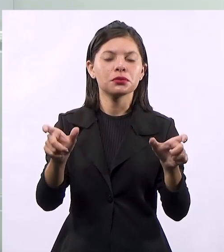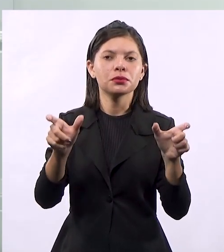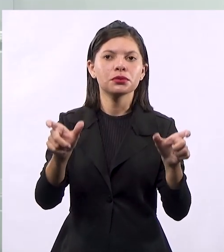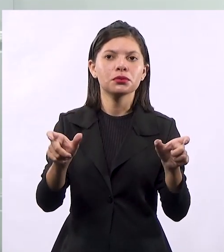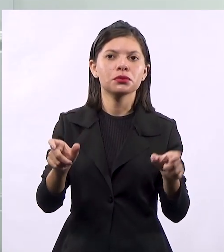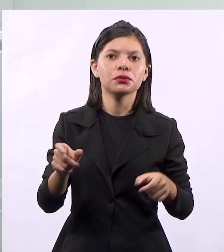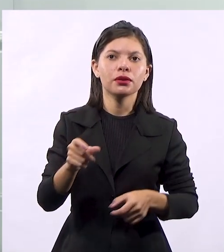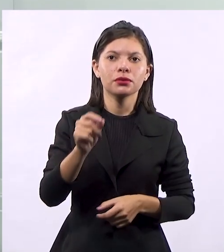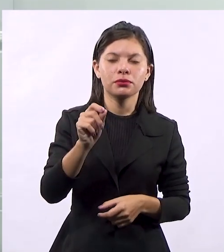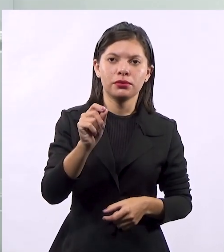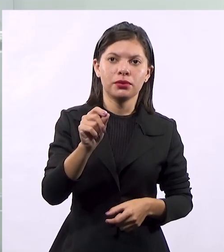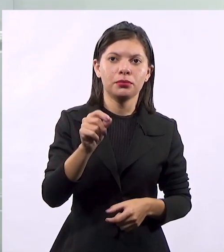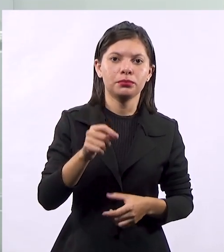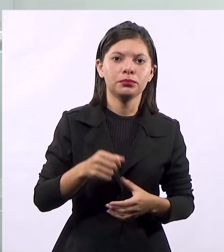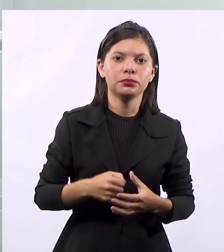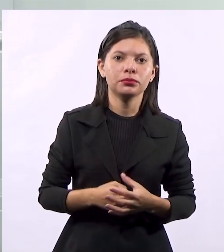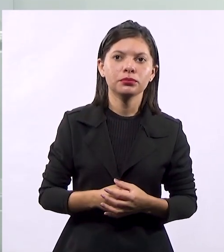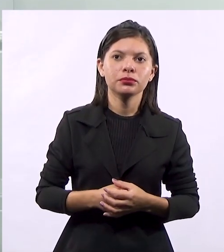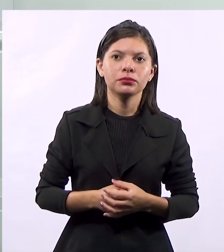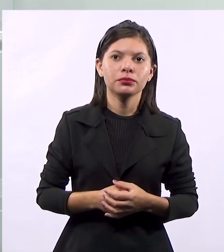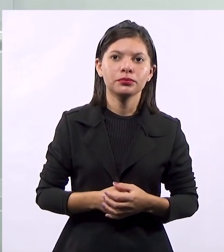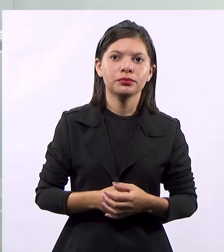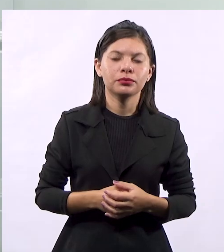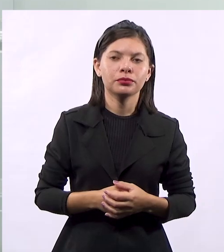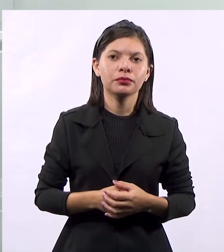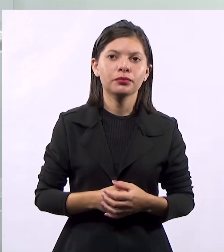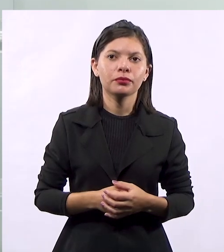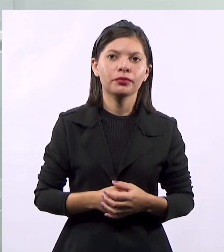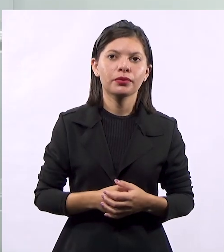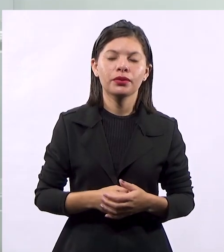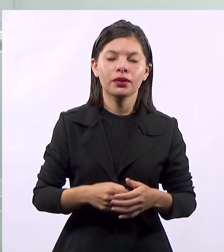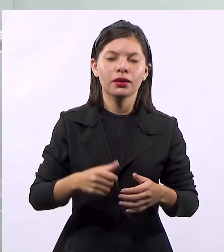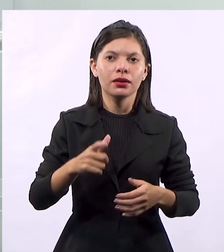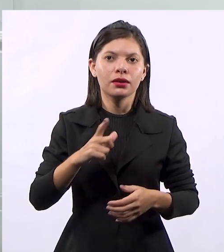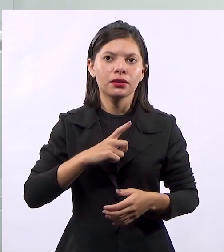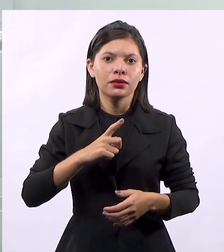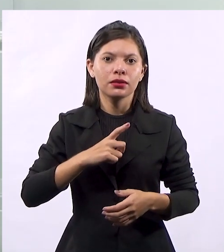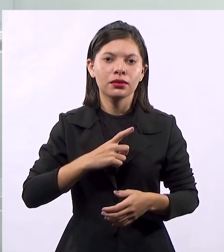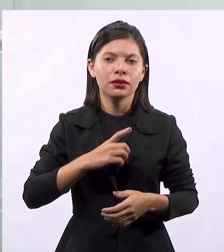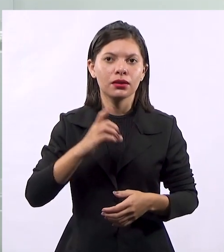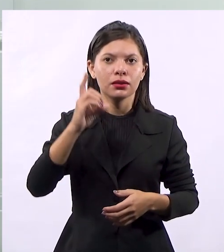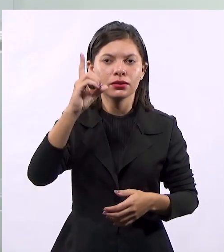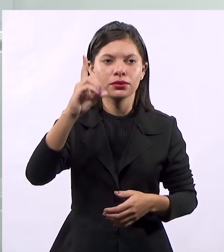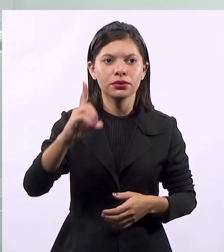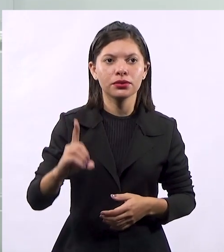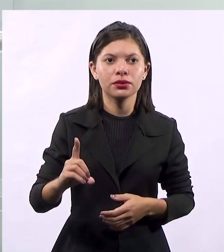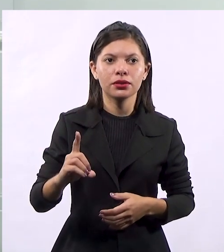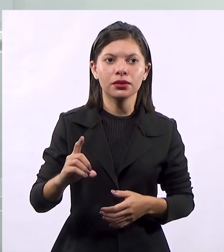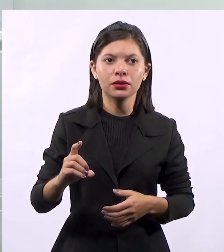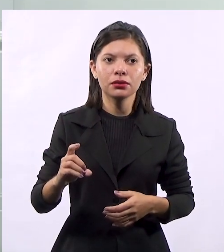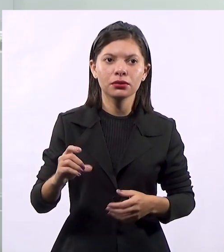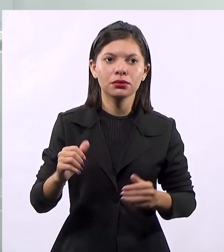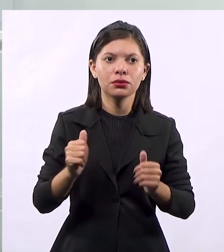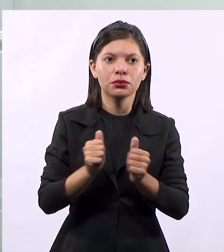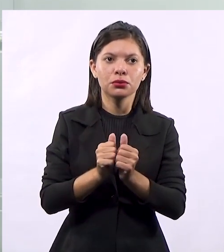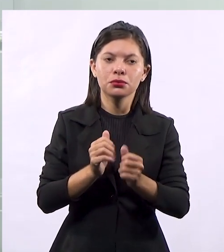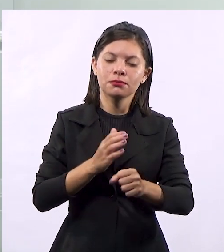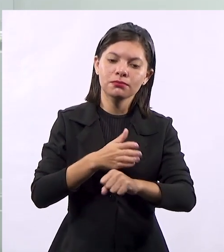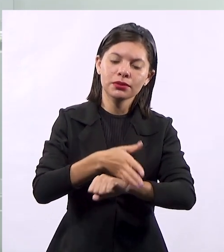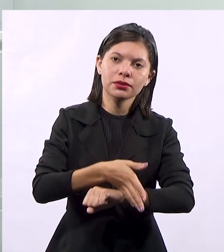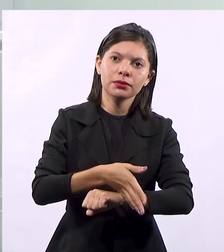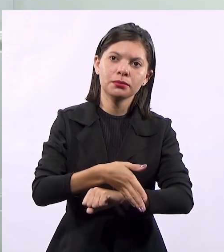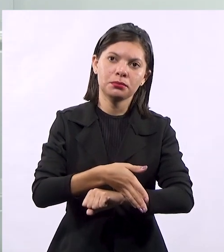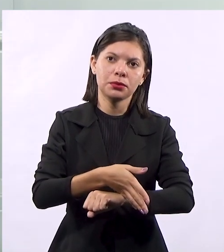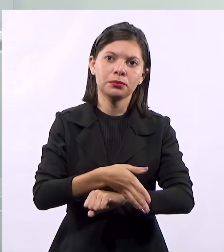Estados modernos, é mais ou menos a forma que se tem da organização social. E